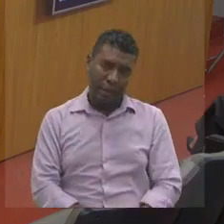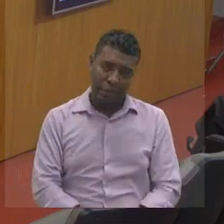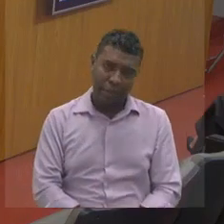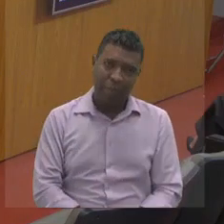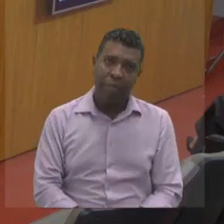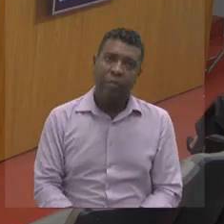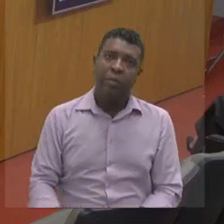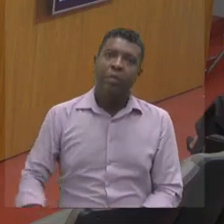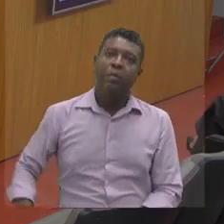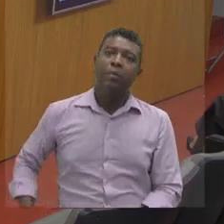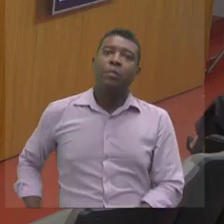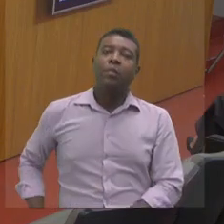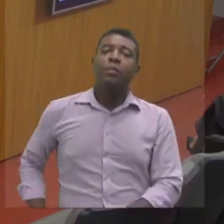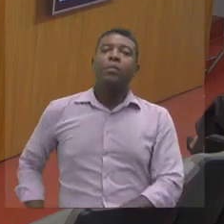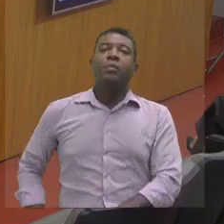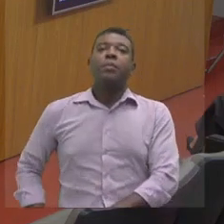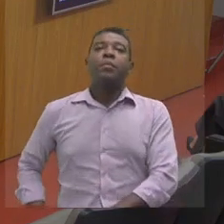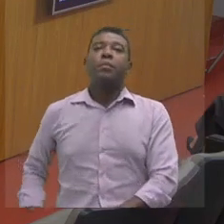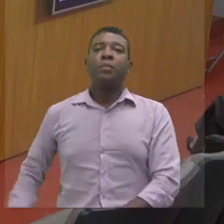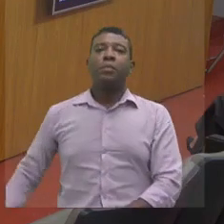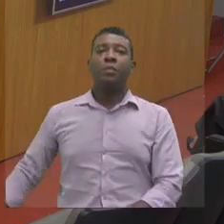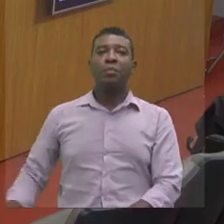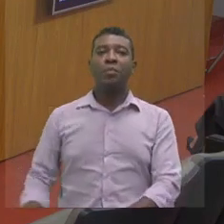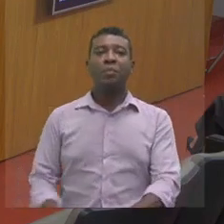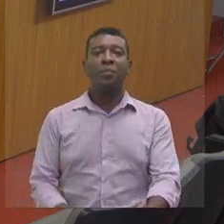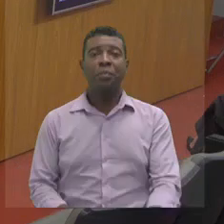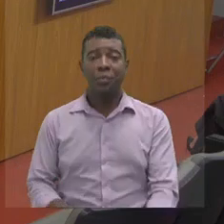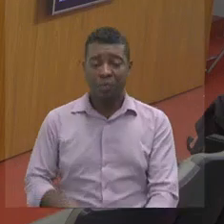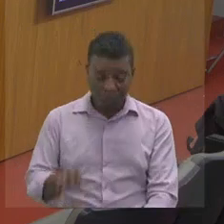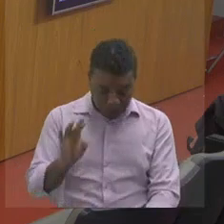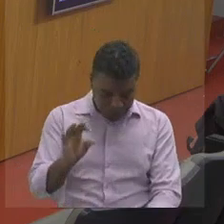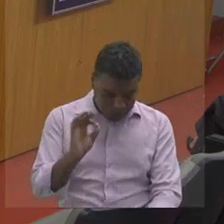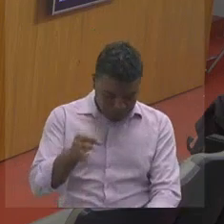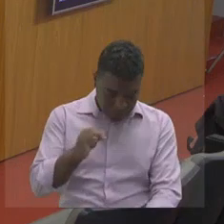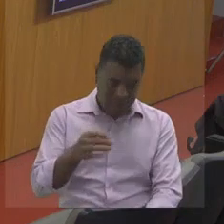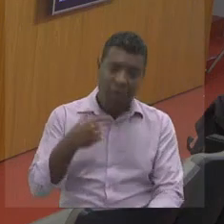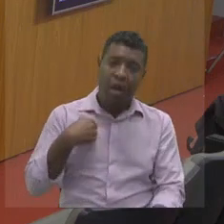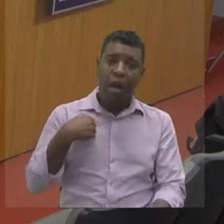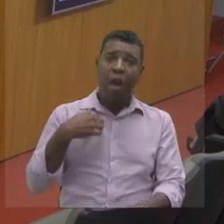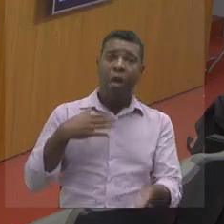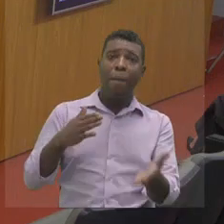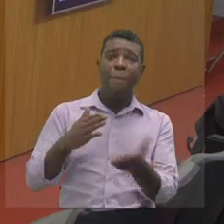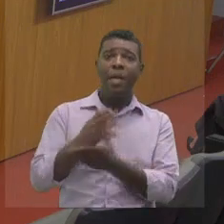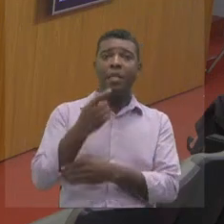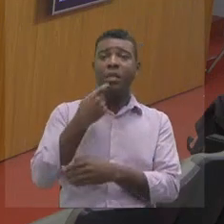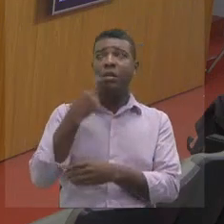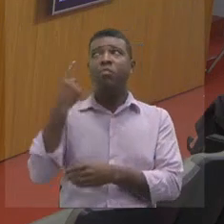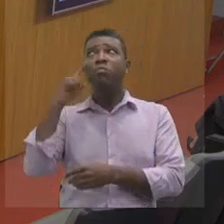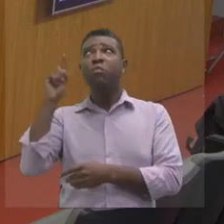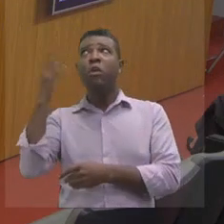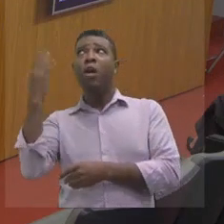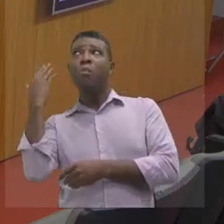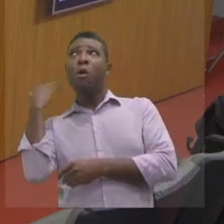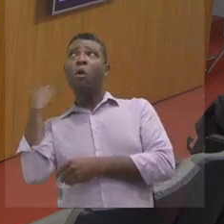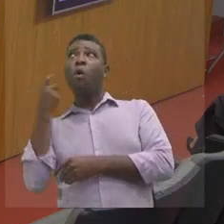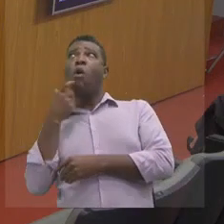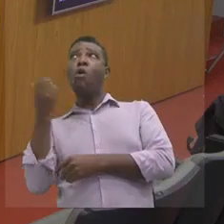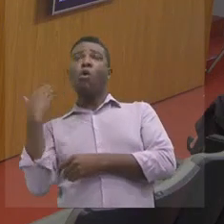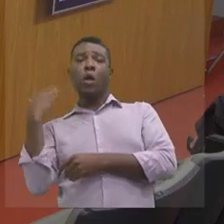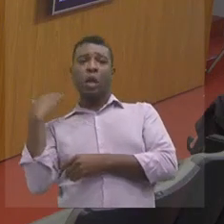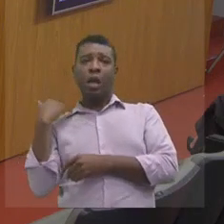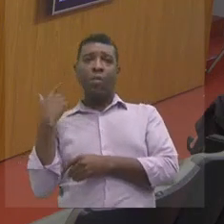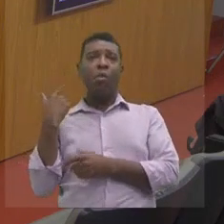eu passei a poucos dias nessa estrada realmente lá a gente precisa de fazer um trabalho de recuperação a gente ainda não tem projeto